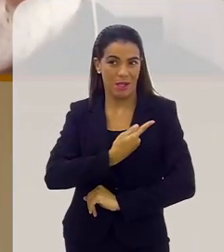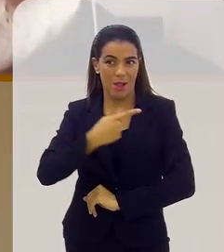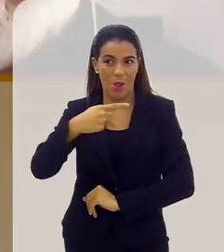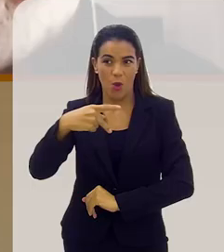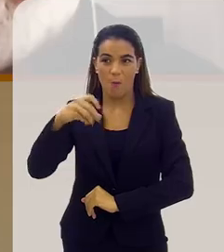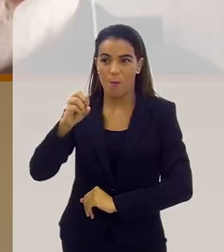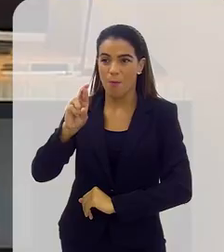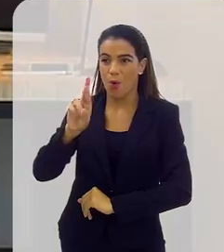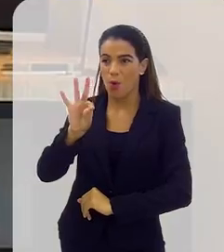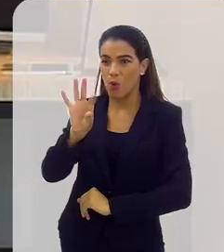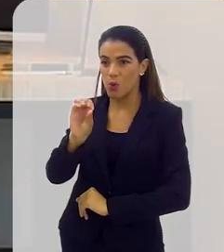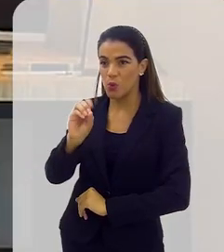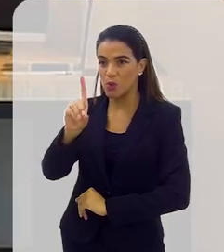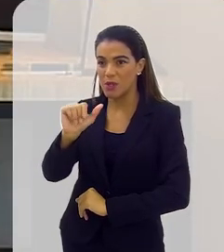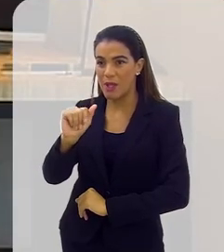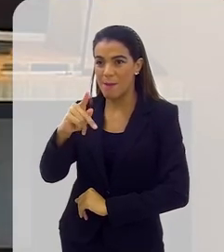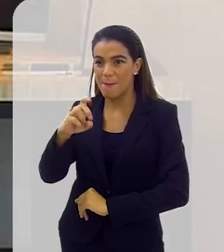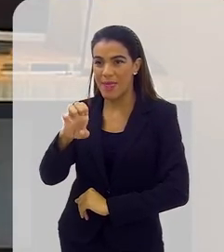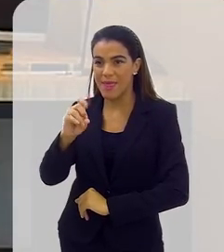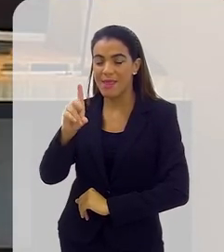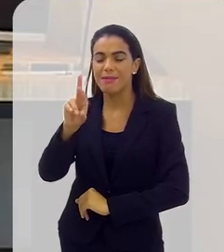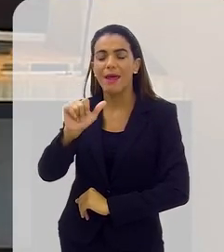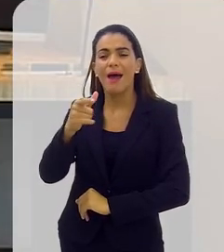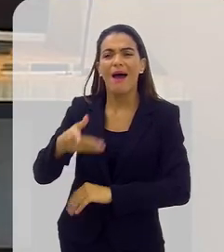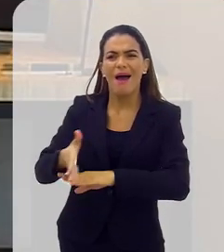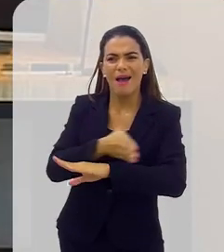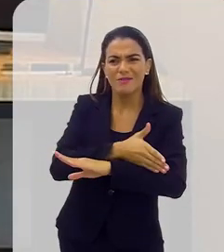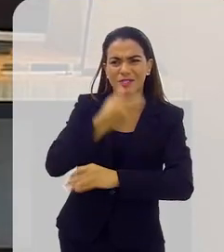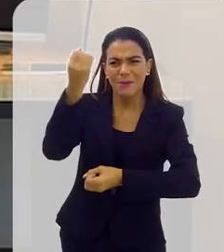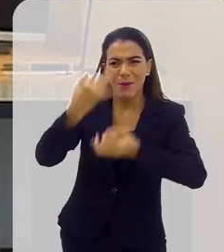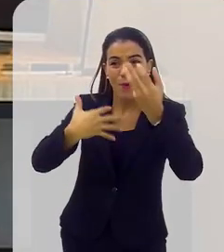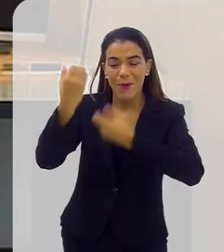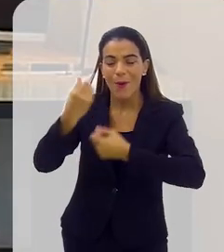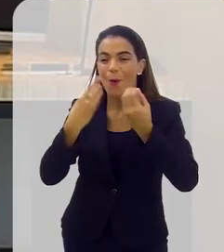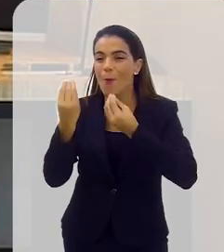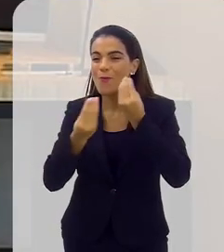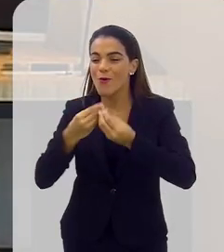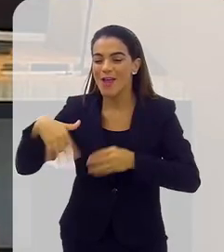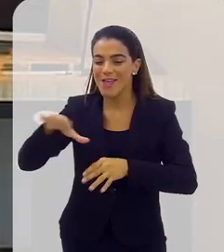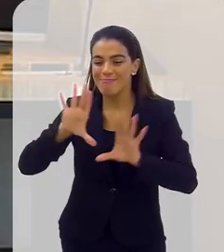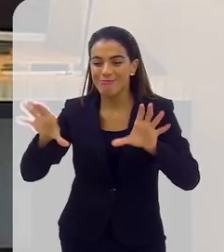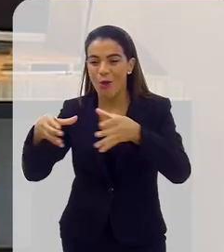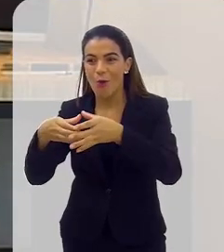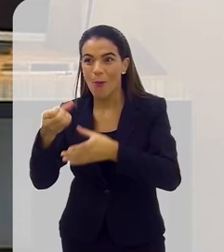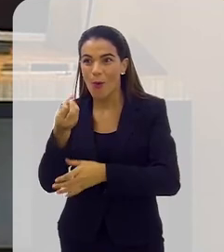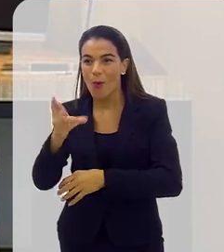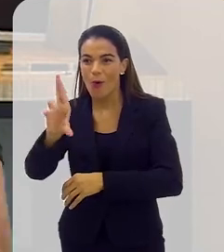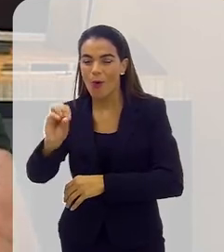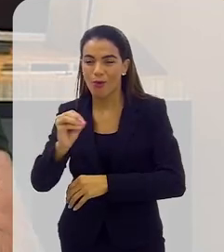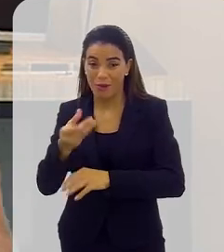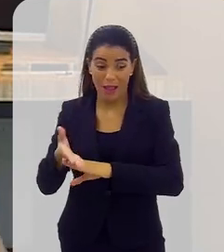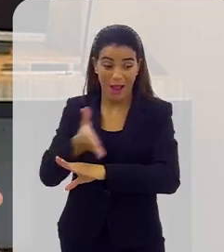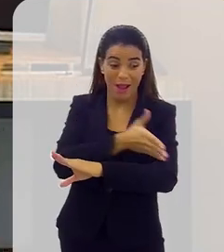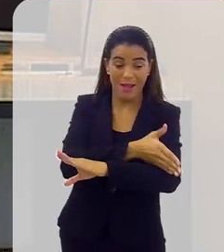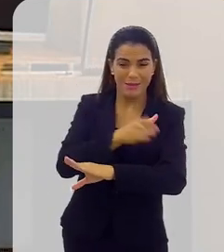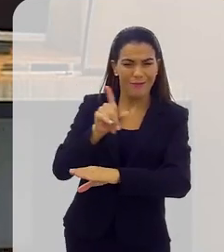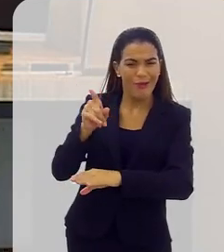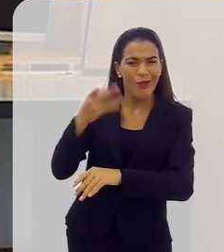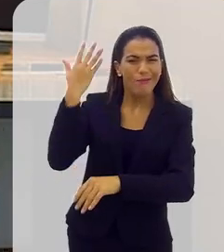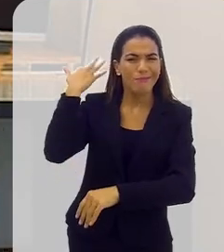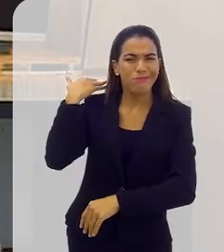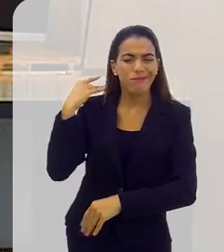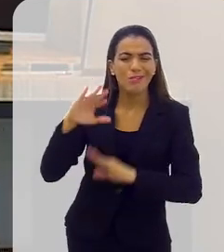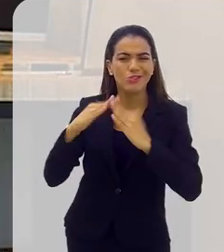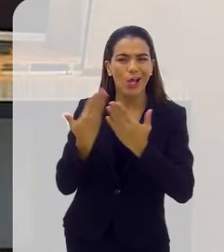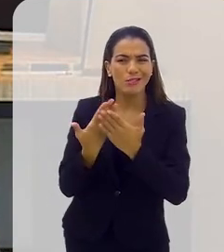experiência na Porto da Pedra e do título conquistado esse ano na Série Ouro, eu queria que você me contasse que você já foi da Porto da